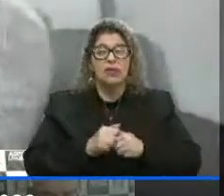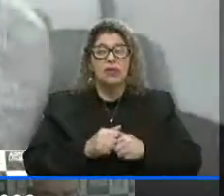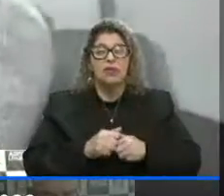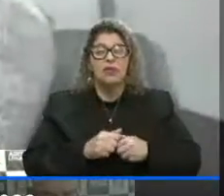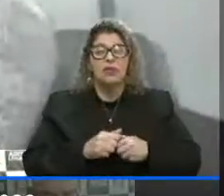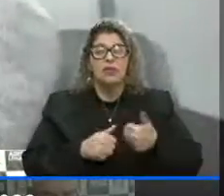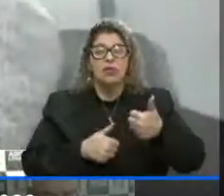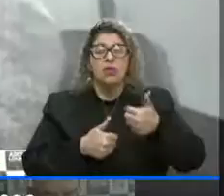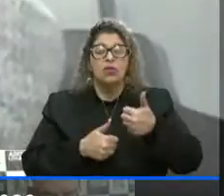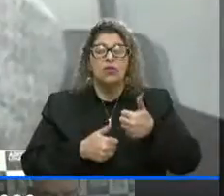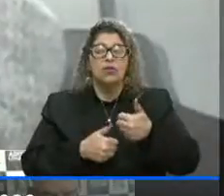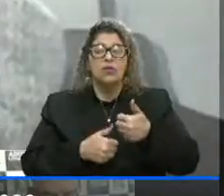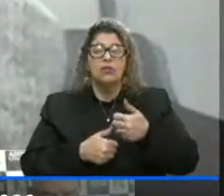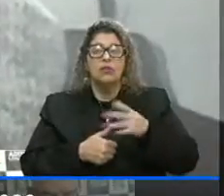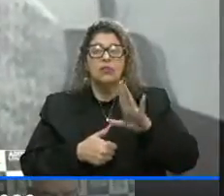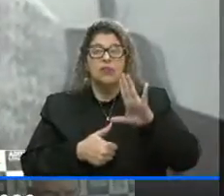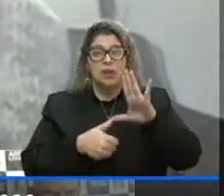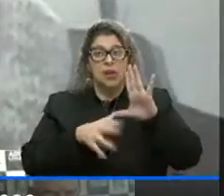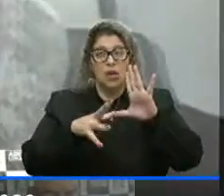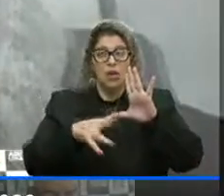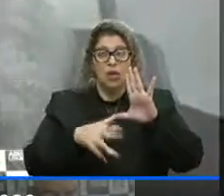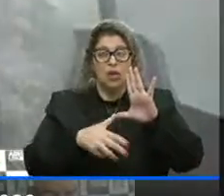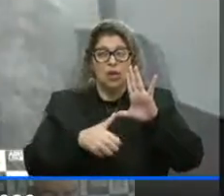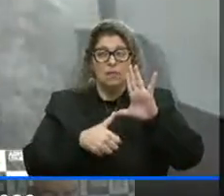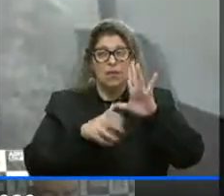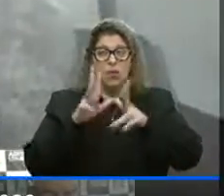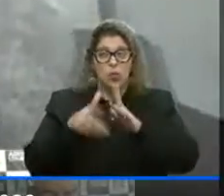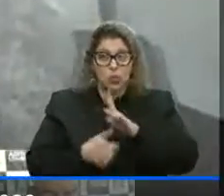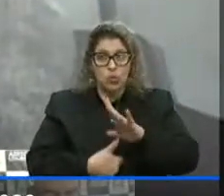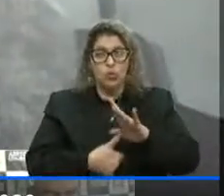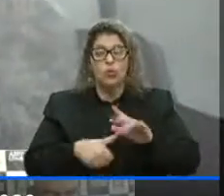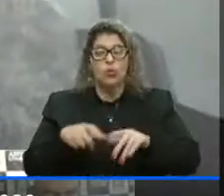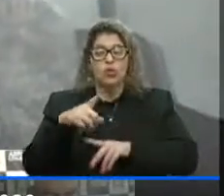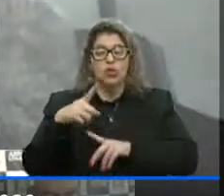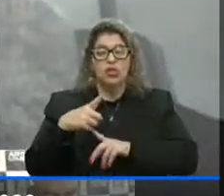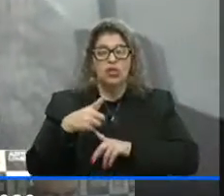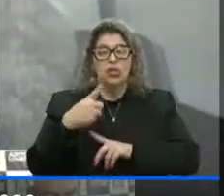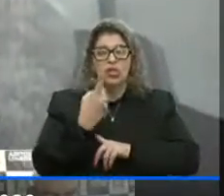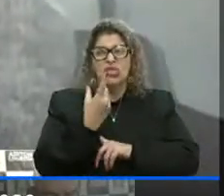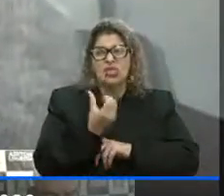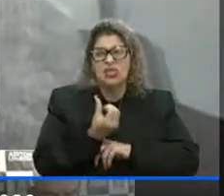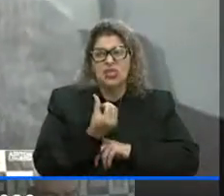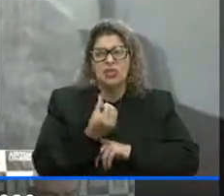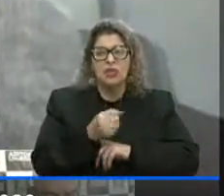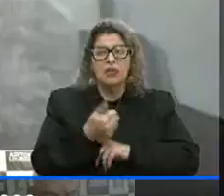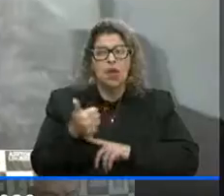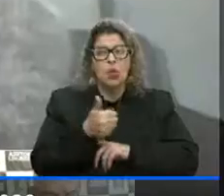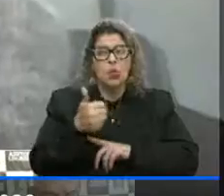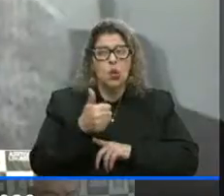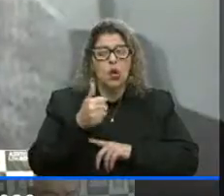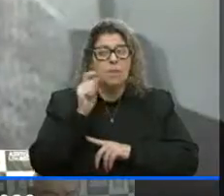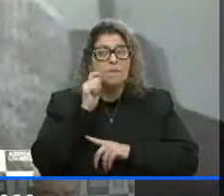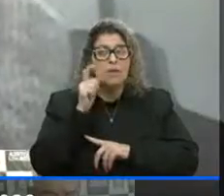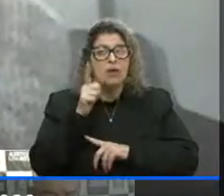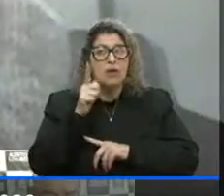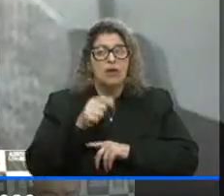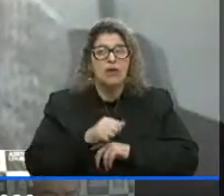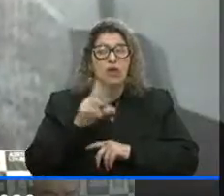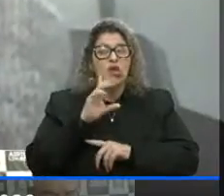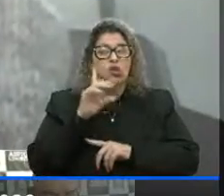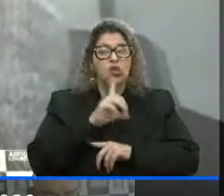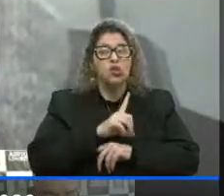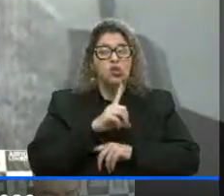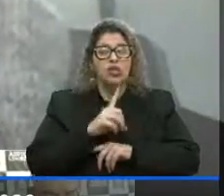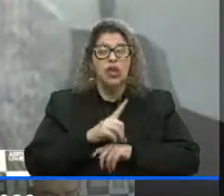ou seja, se posso pedir para ele que seja dia 16 às 11 horas, ou se teria algum